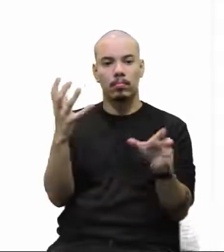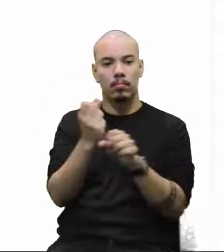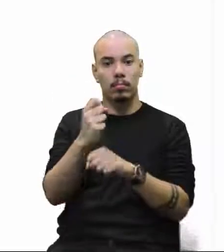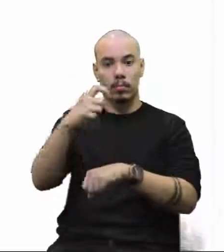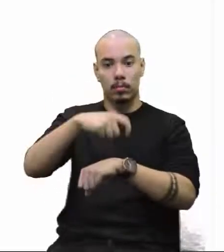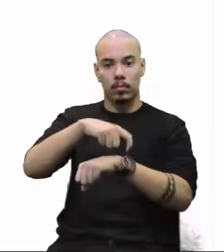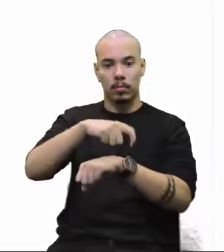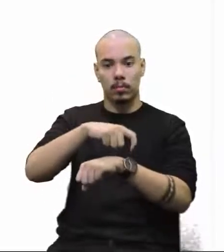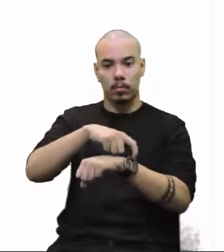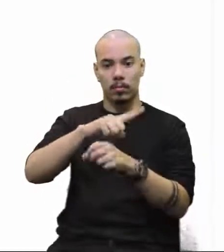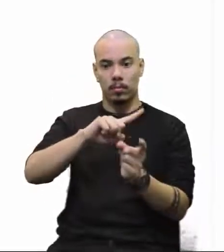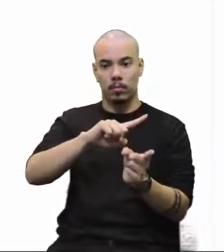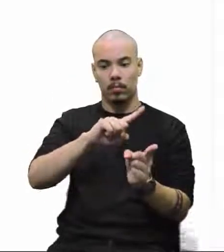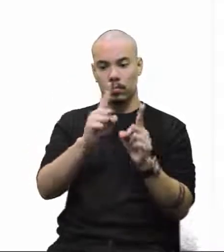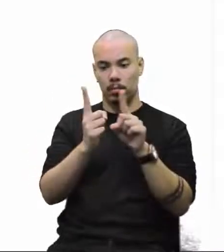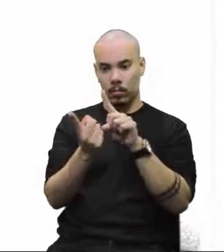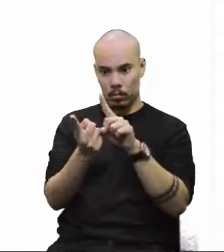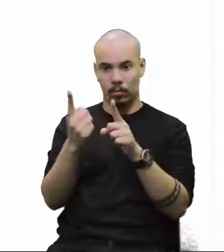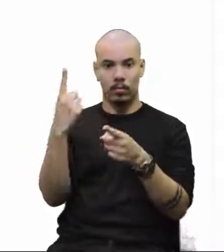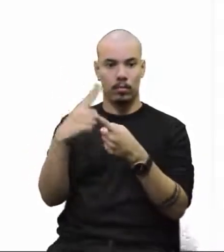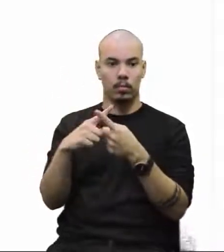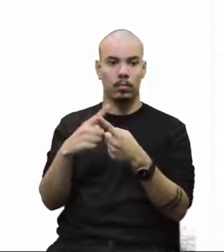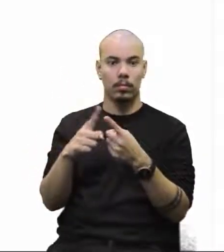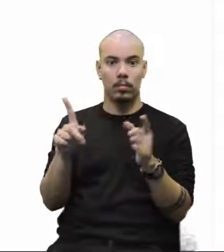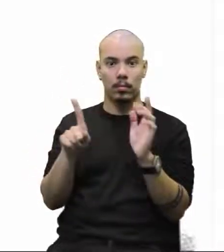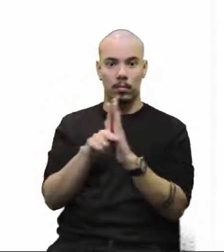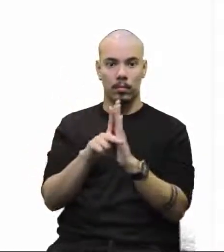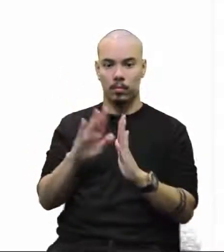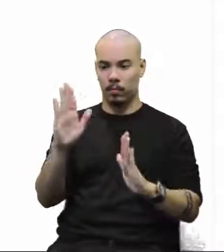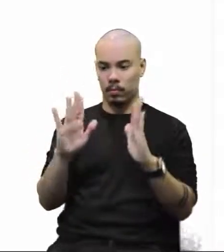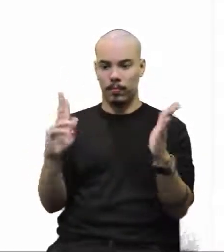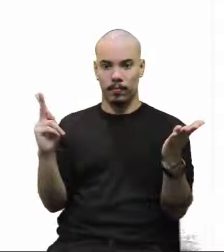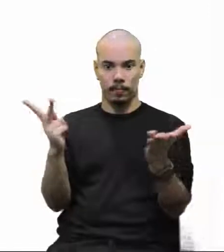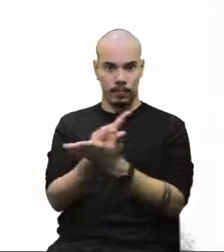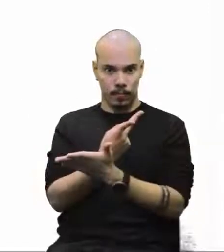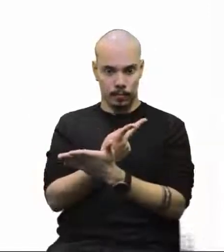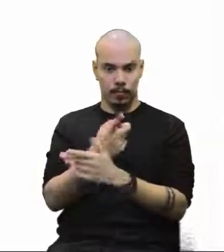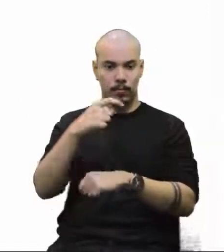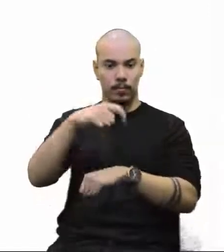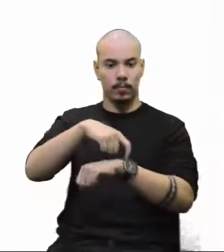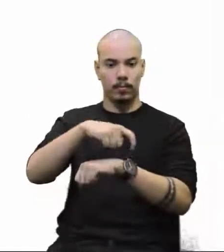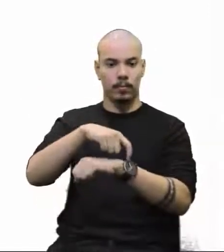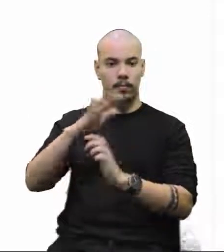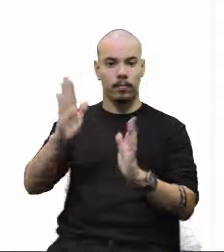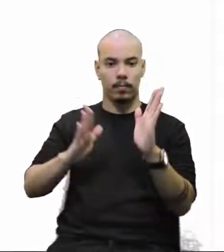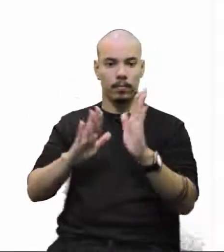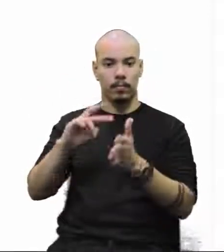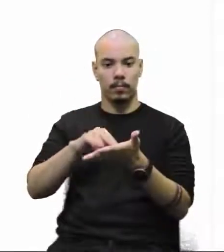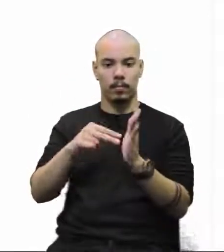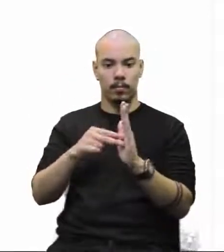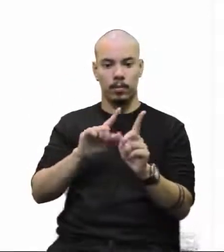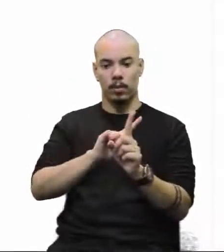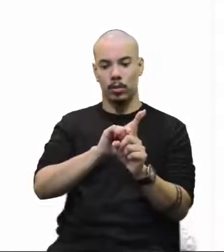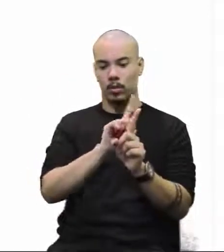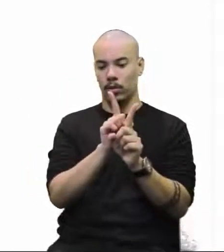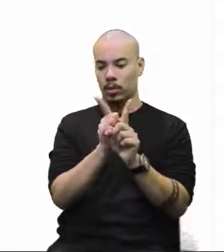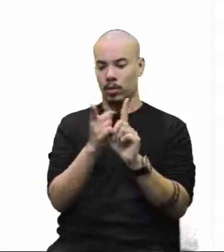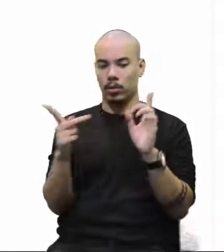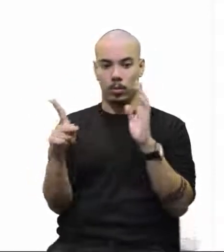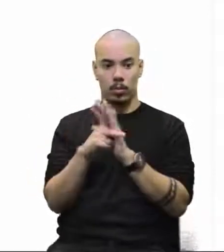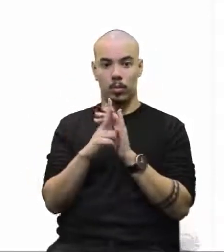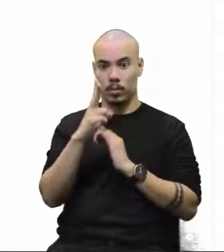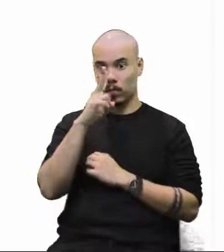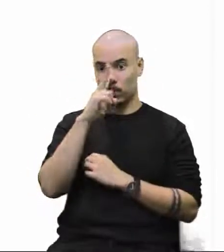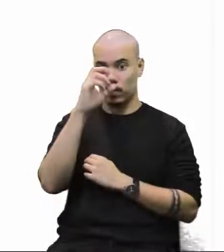momento de rotação a que ele fica submetido. O momento vai ser aí um giro, né? A força que vai...